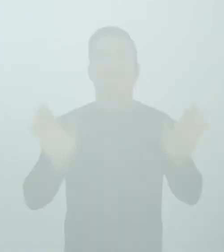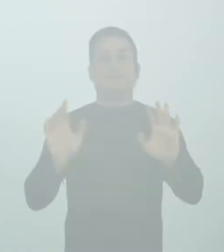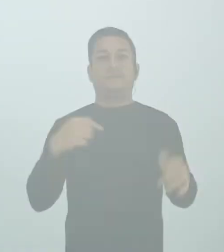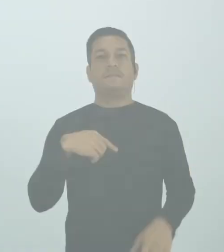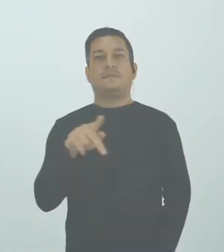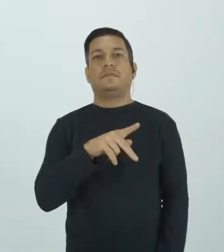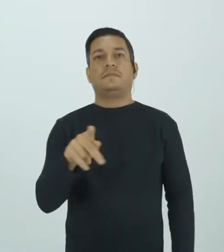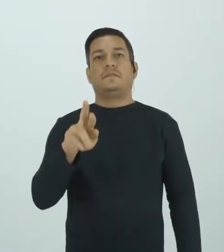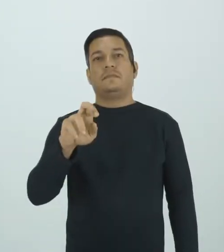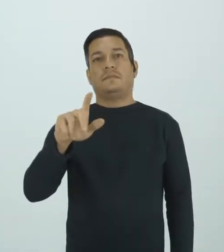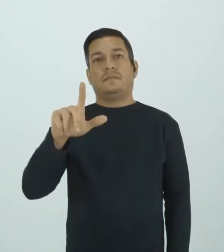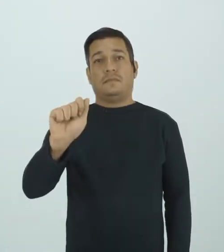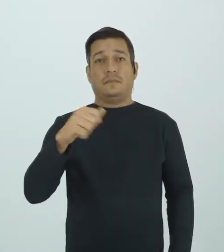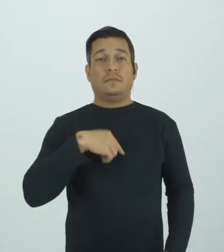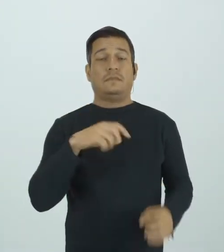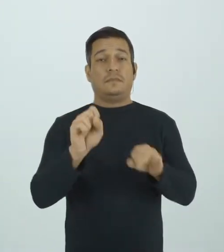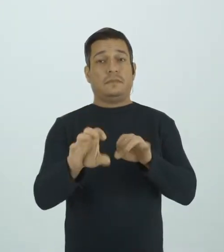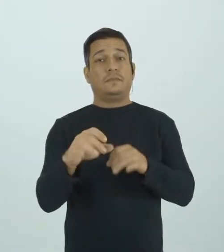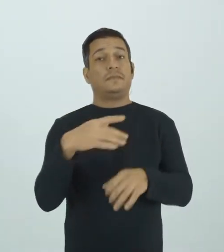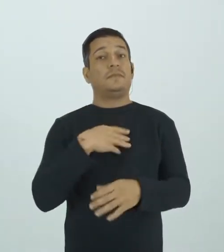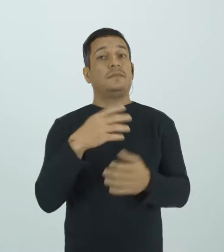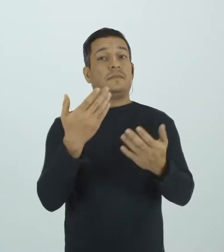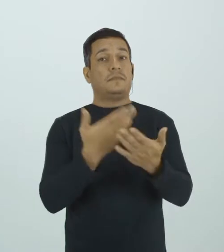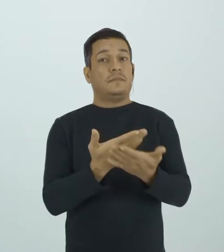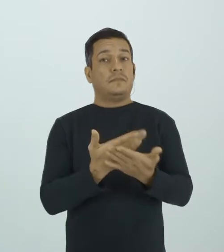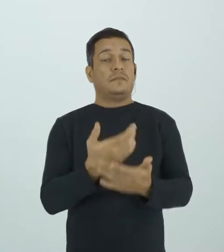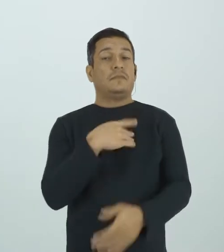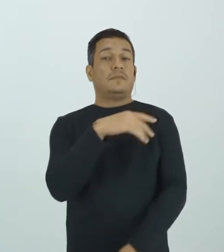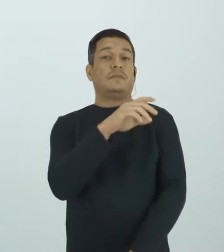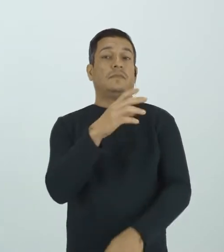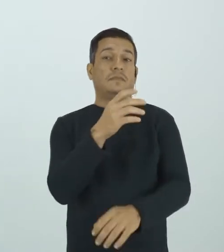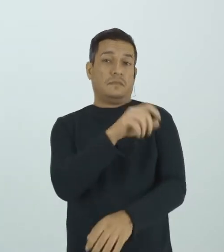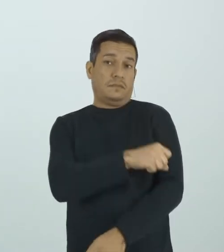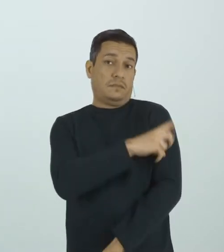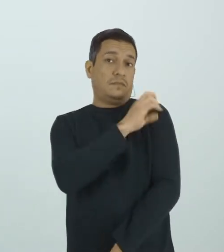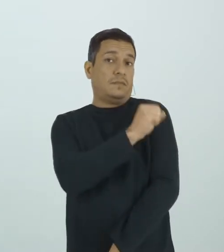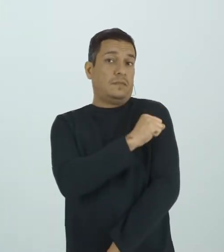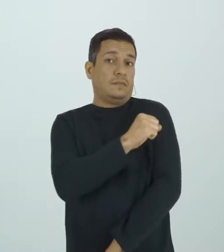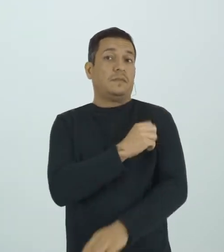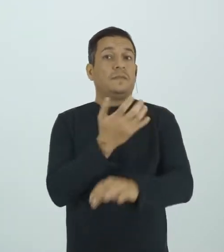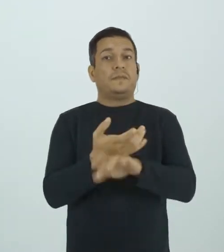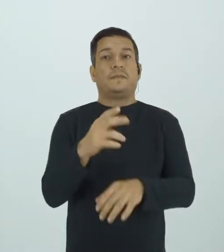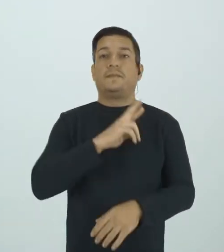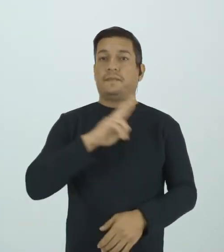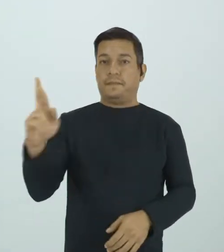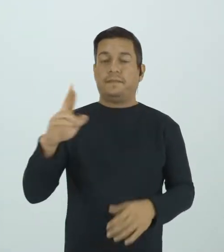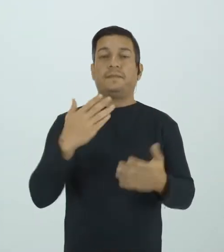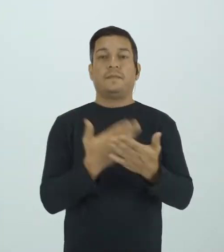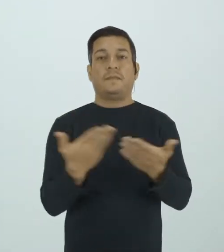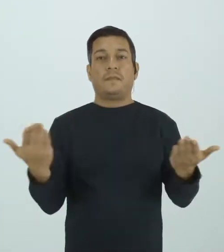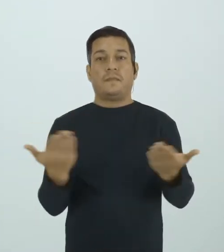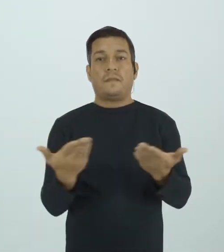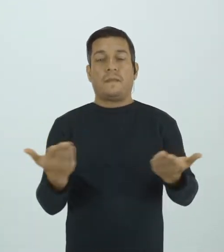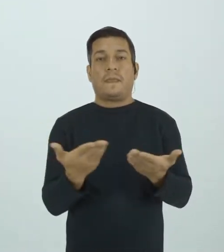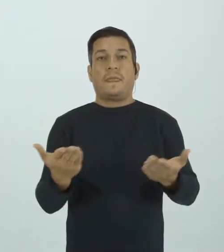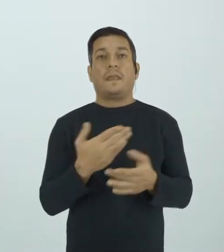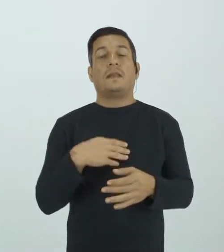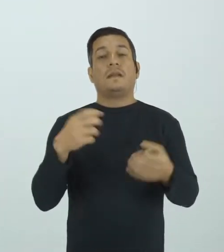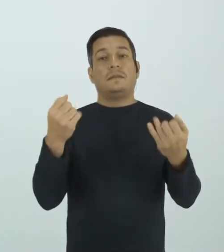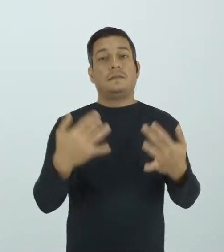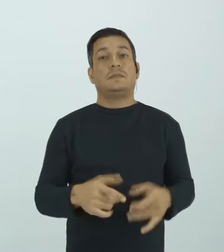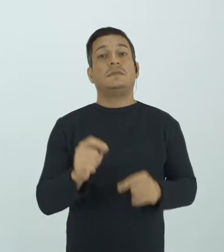Olá, eu sou a professora Rila, vou trabalhar o 8º ano hoje, o ensino religioso com vocês. Na nossa aula de hoje, a gente